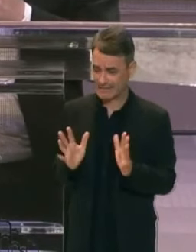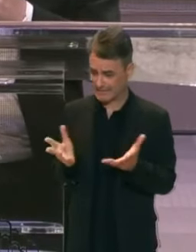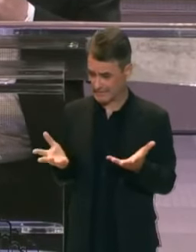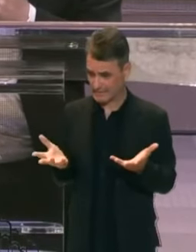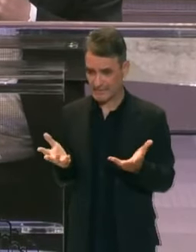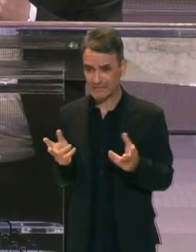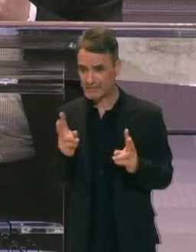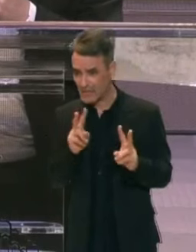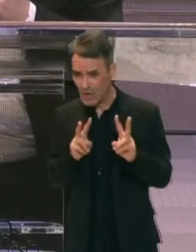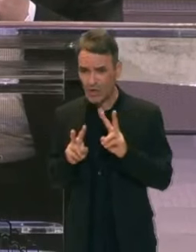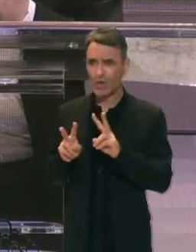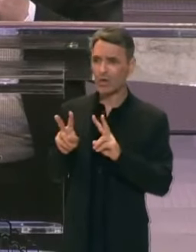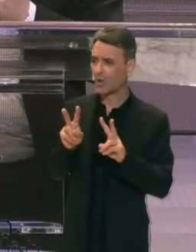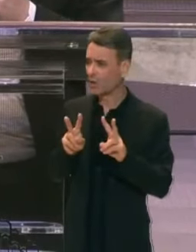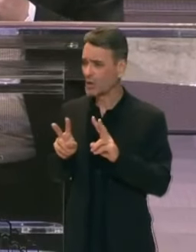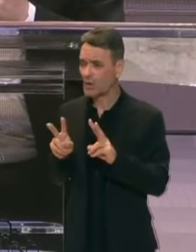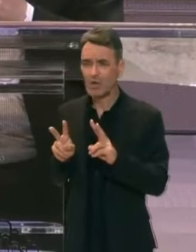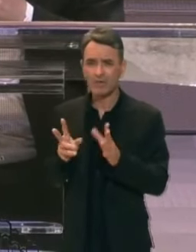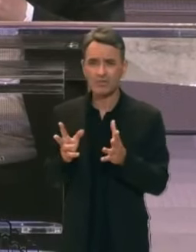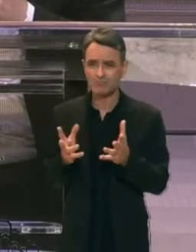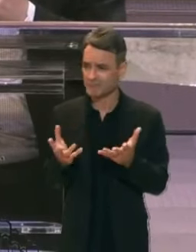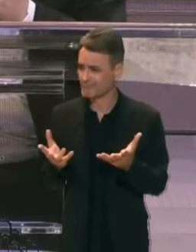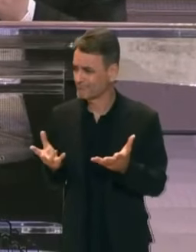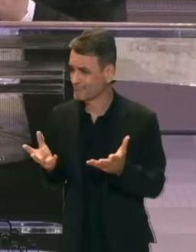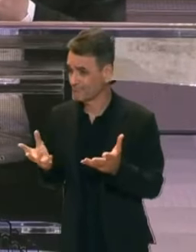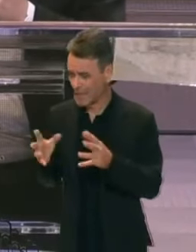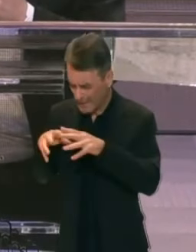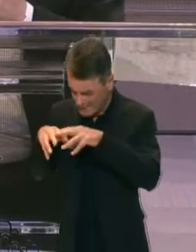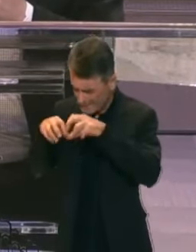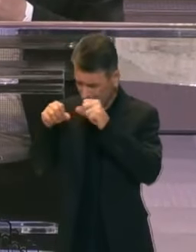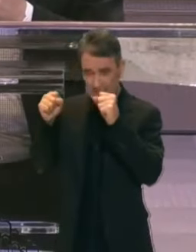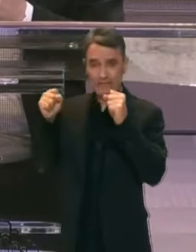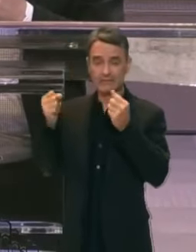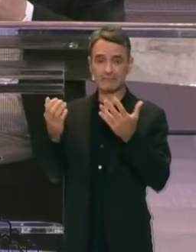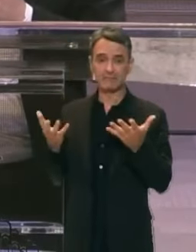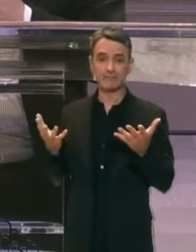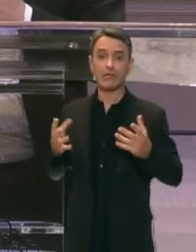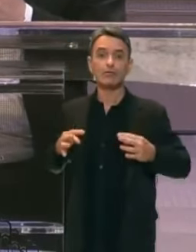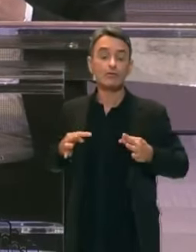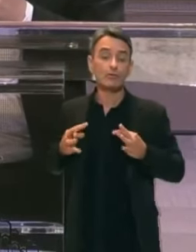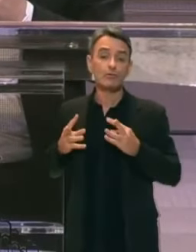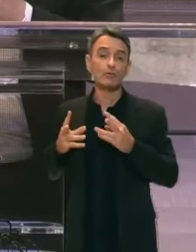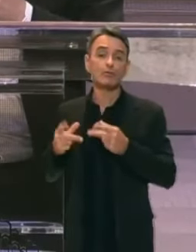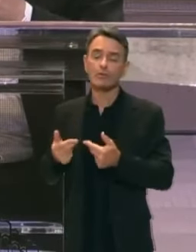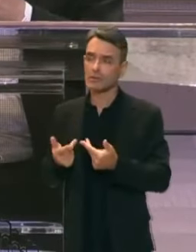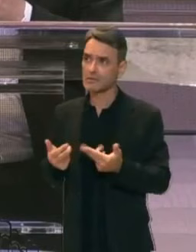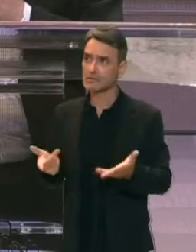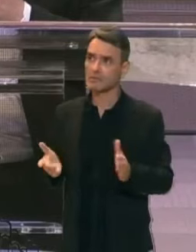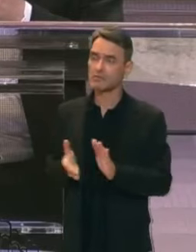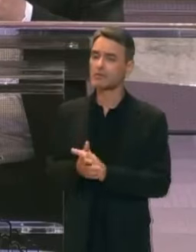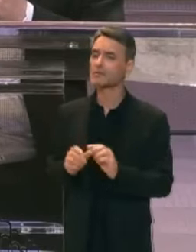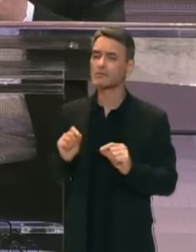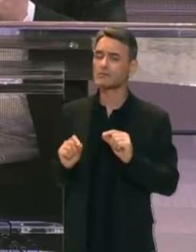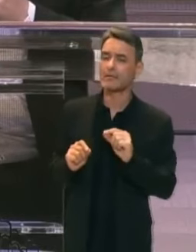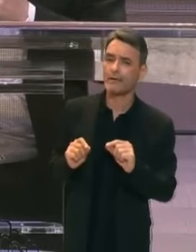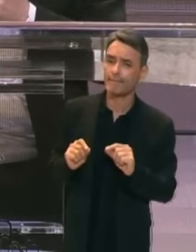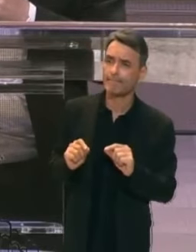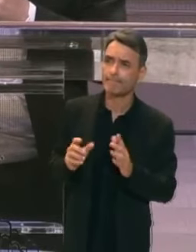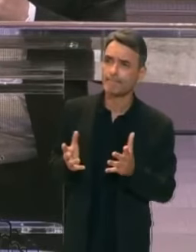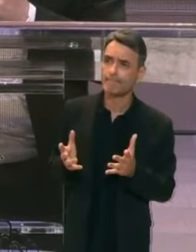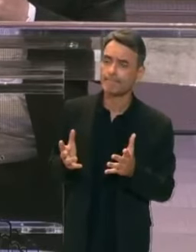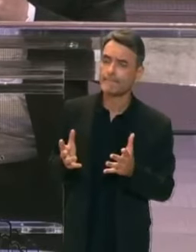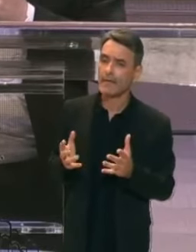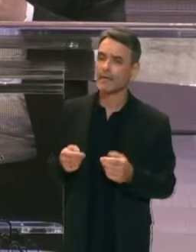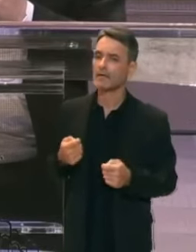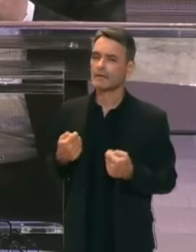olham pelas janelas, os seus olhos. De tudo que se ouviu, a conclusão é essa: